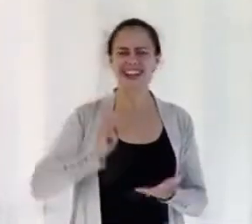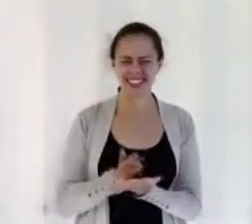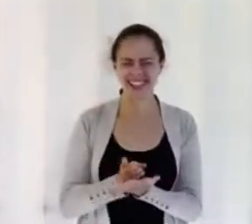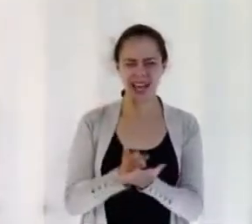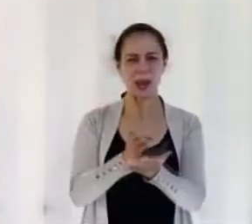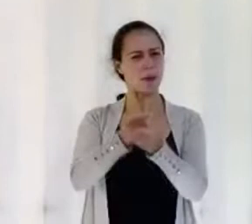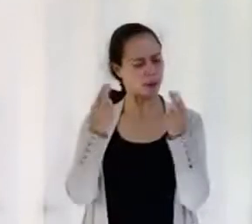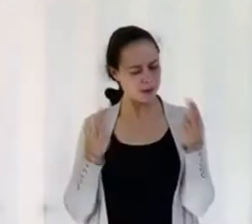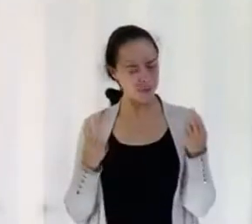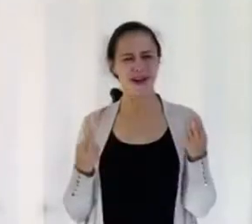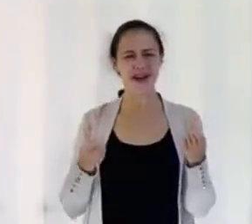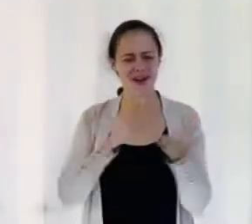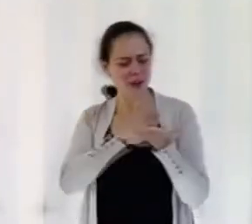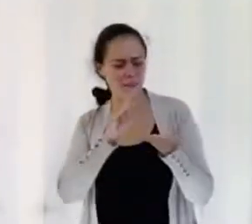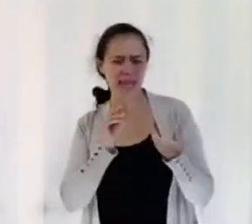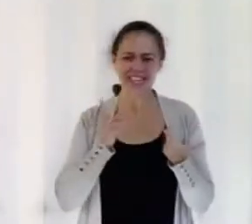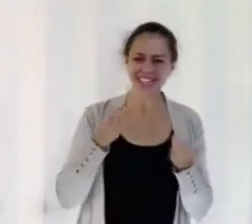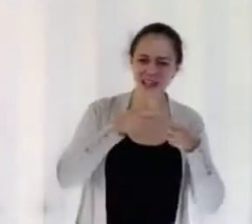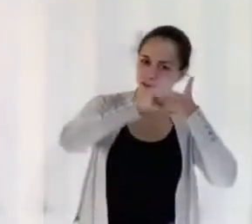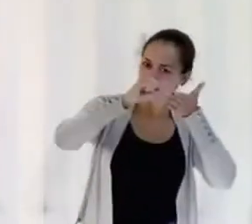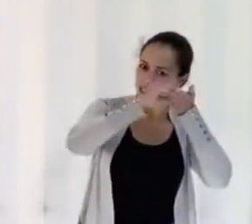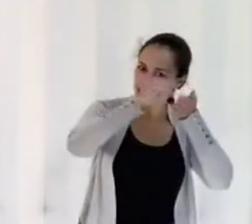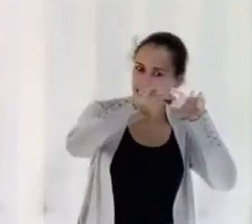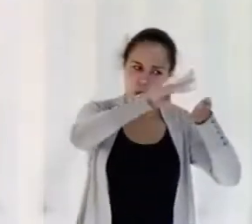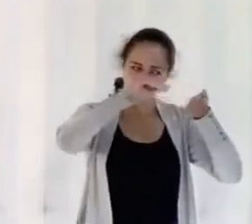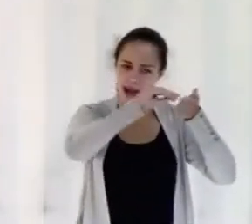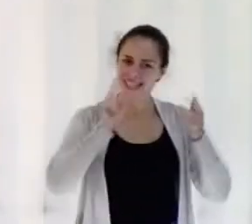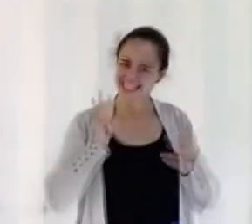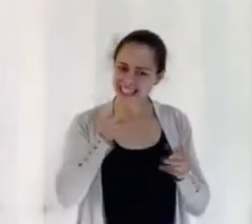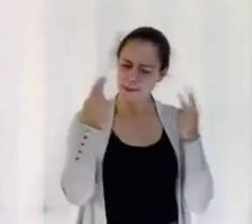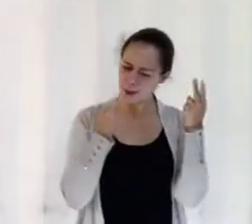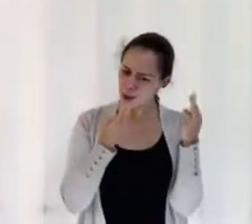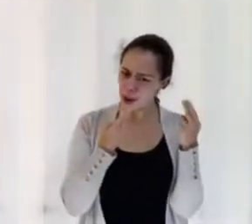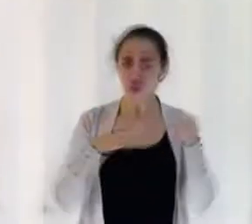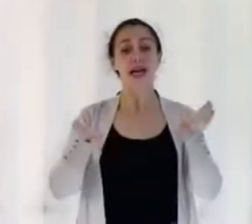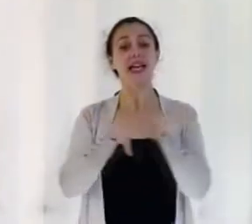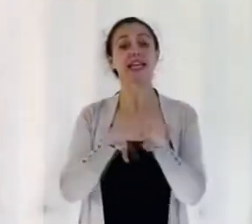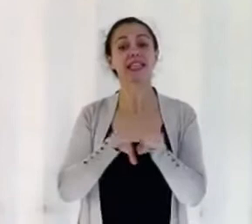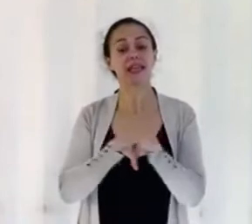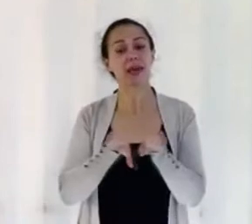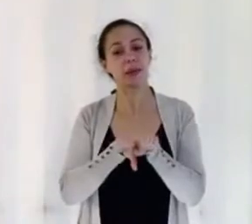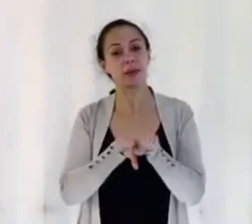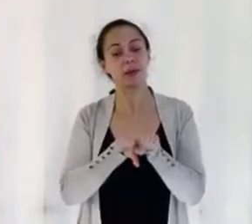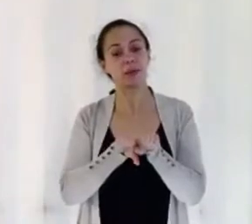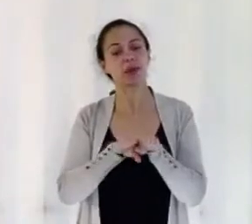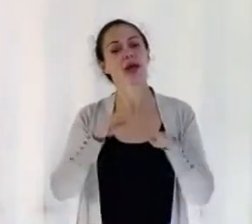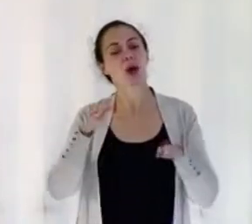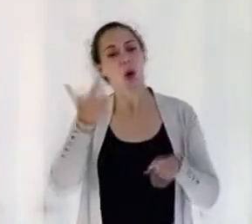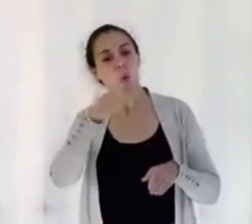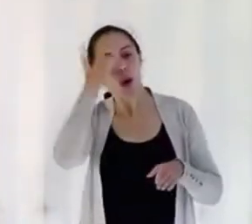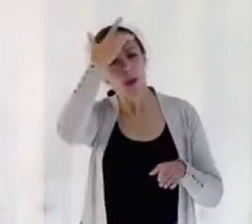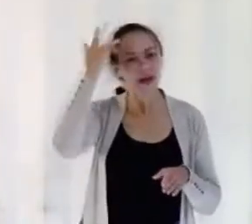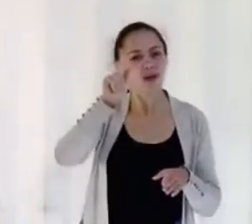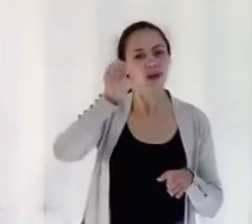mensagens devocionais. Nós temos o reverendo Sérgio, que de uma maneira sempre cativante,